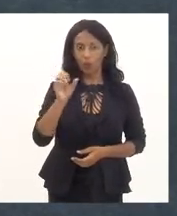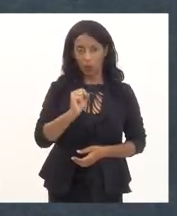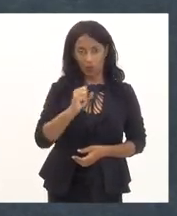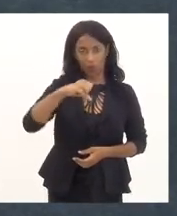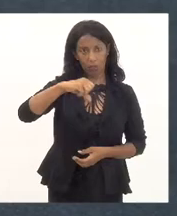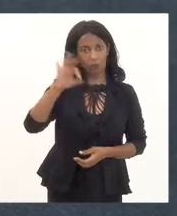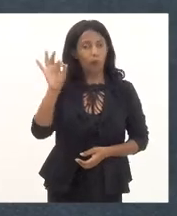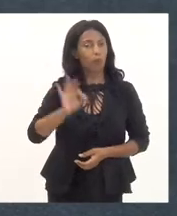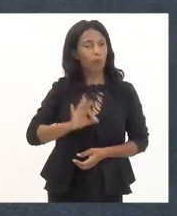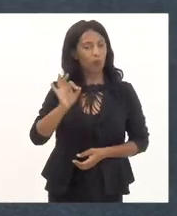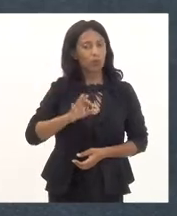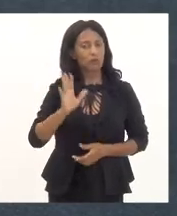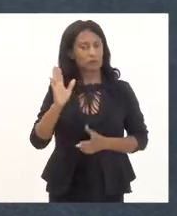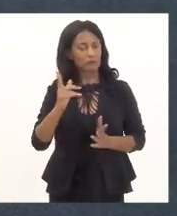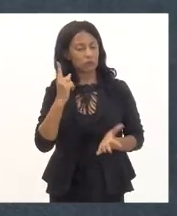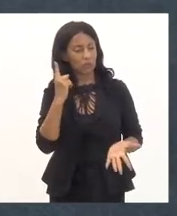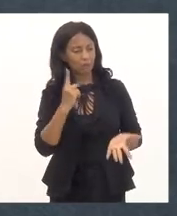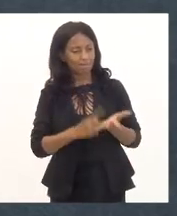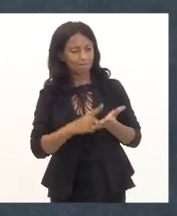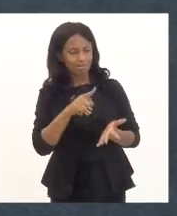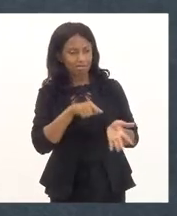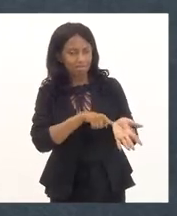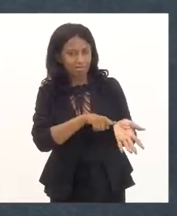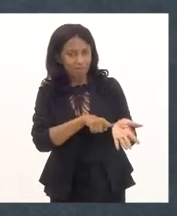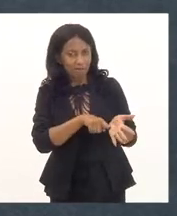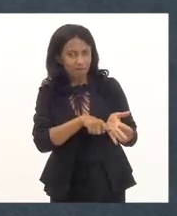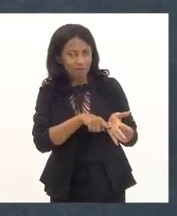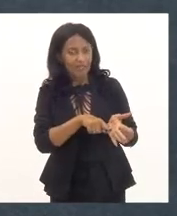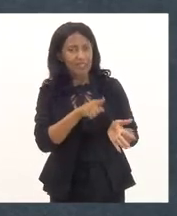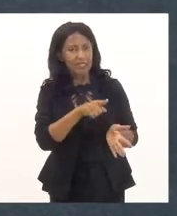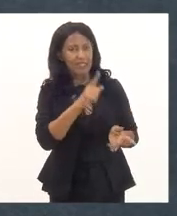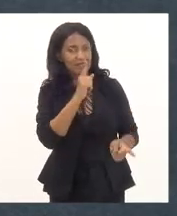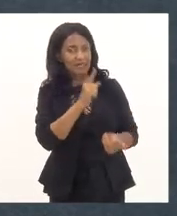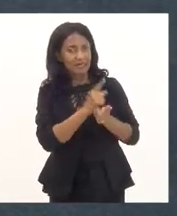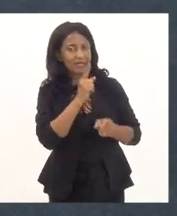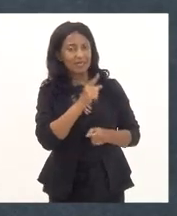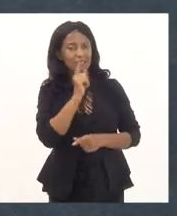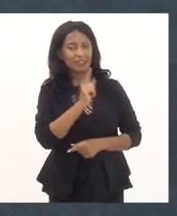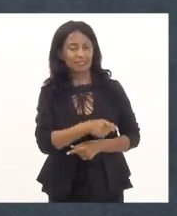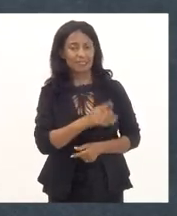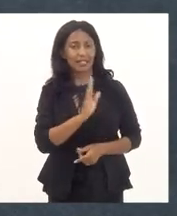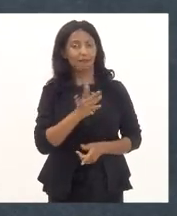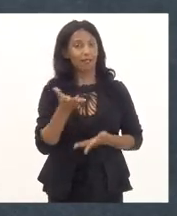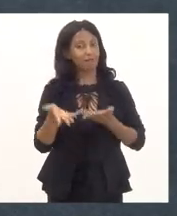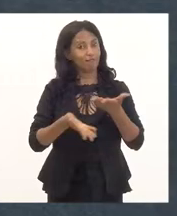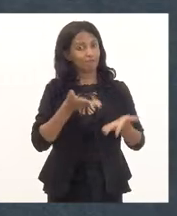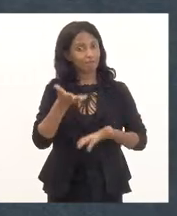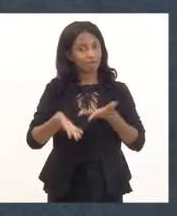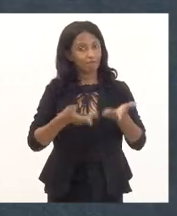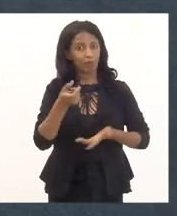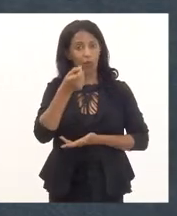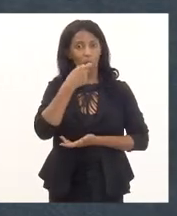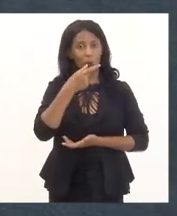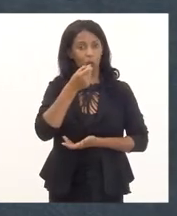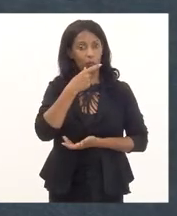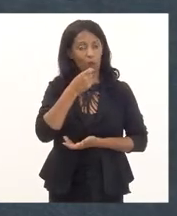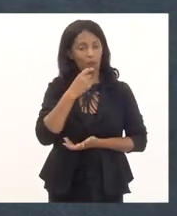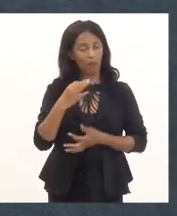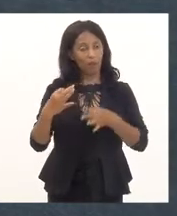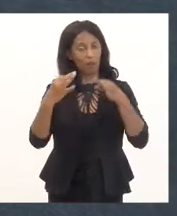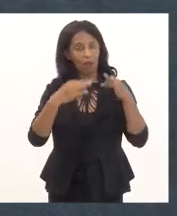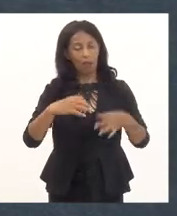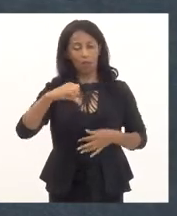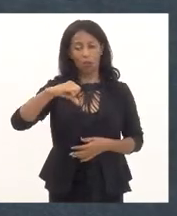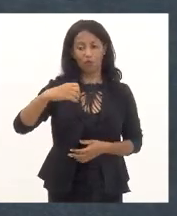89% delas foram diagnosticadas. 77% já fazem um tratamento com antirretroviral. E